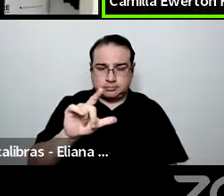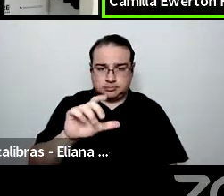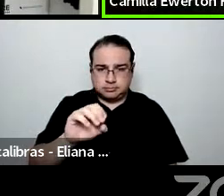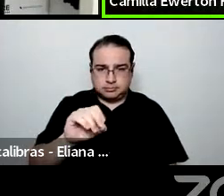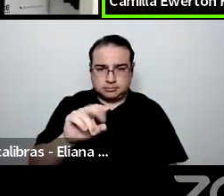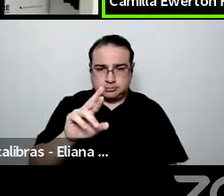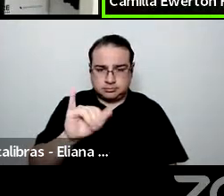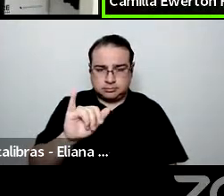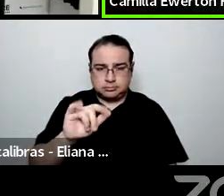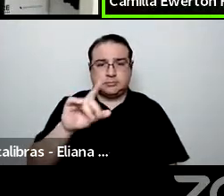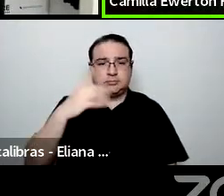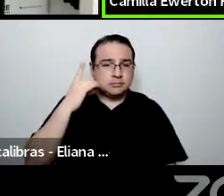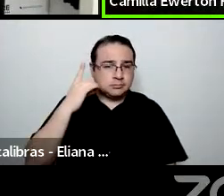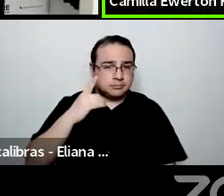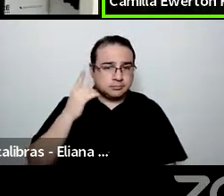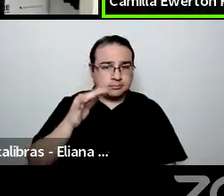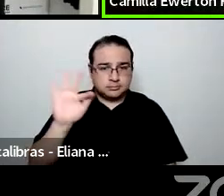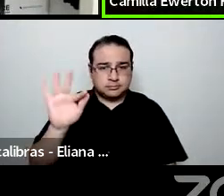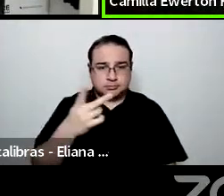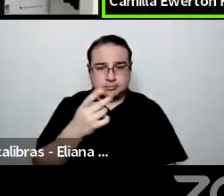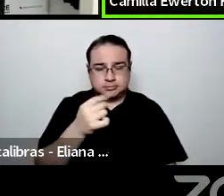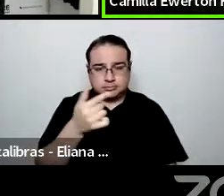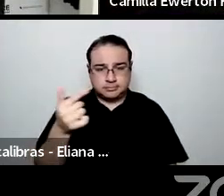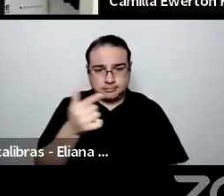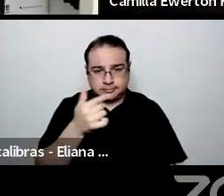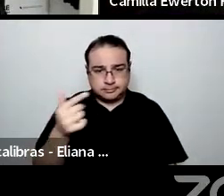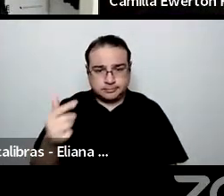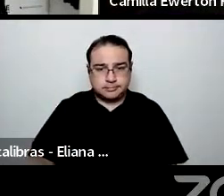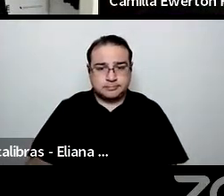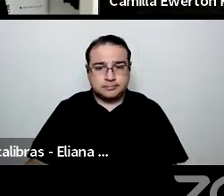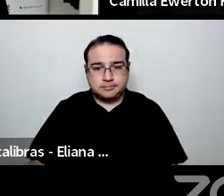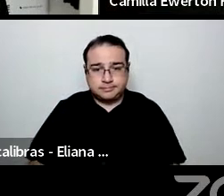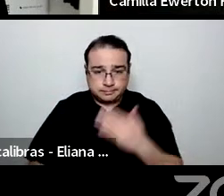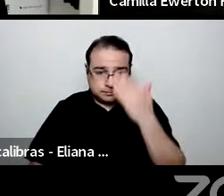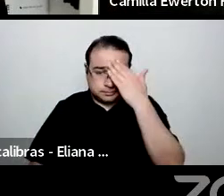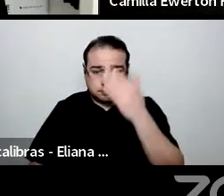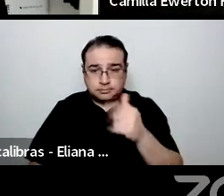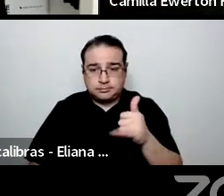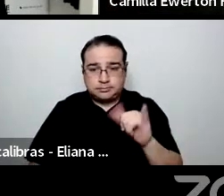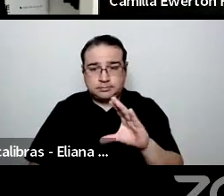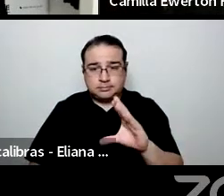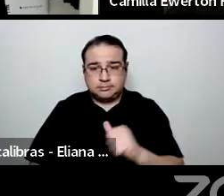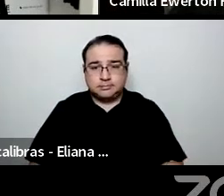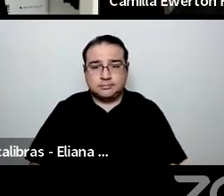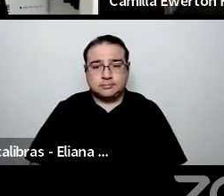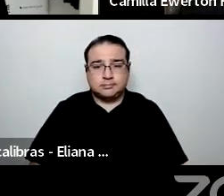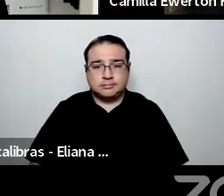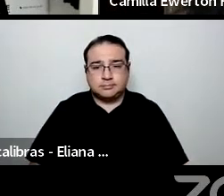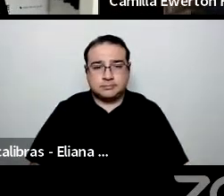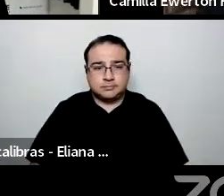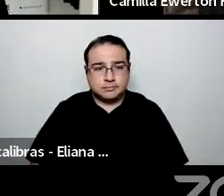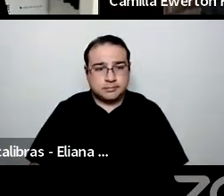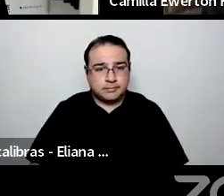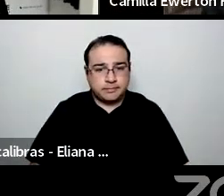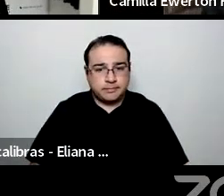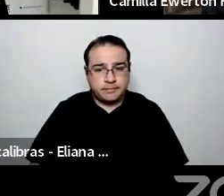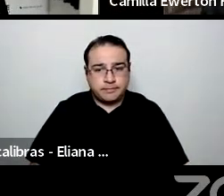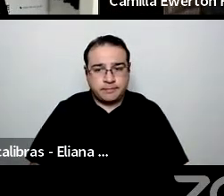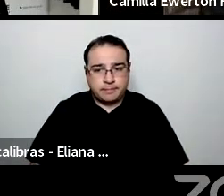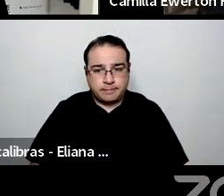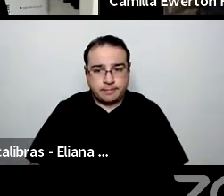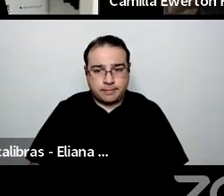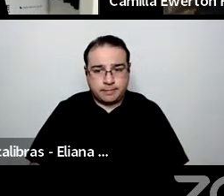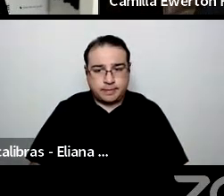Federal na Avenida Nações multibanco é obrigado a Dra Camila é eu diante